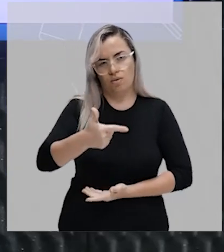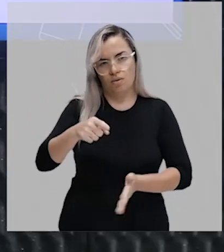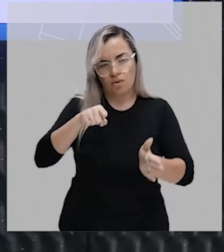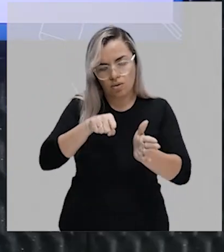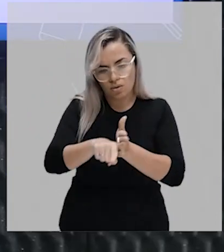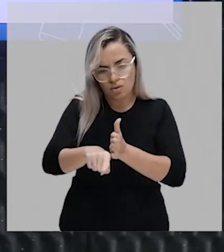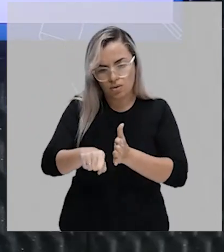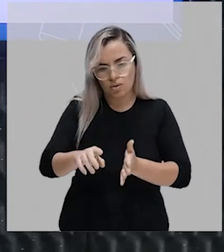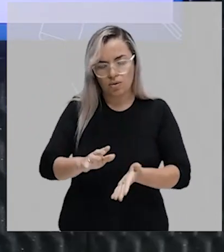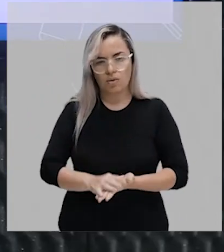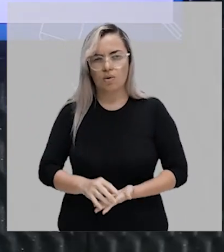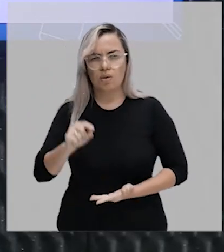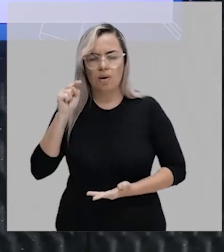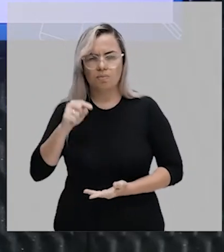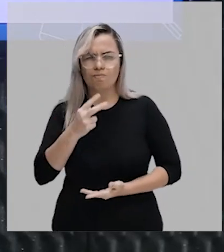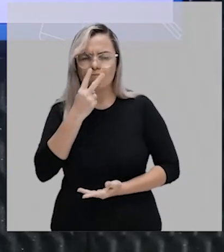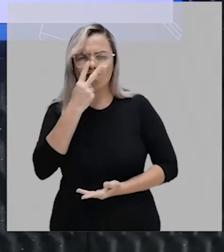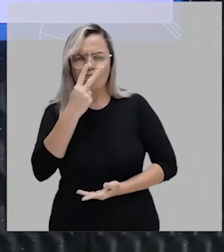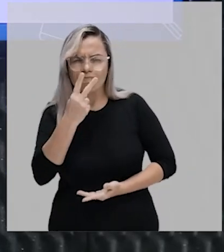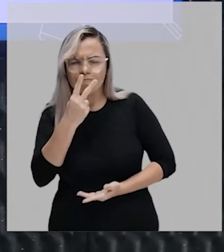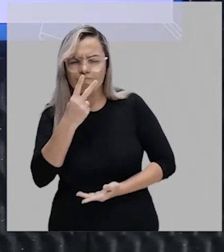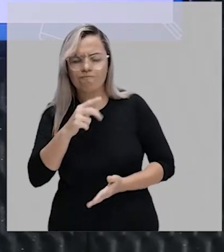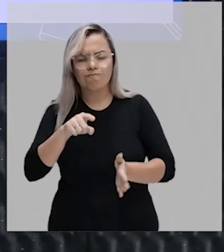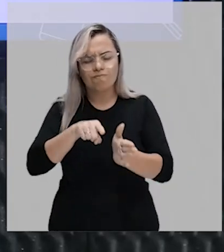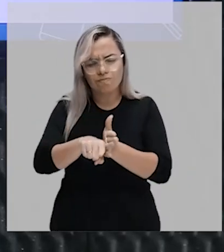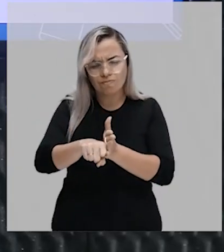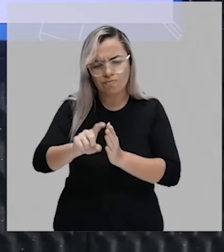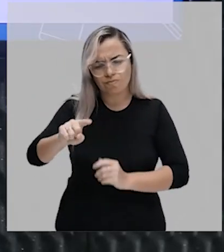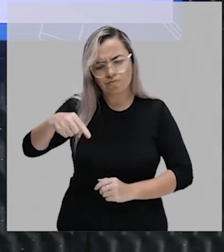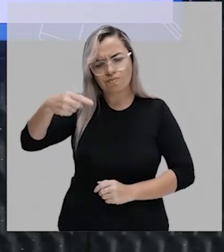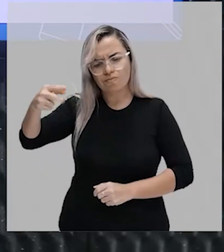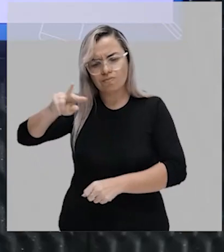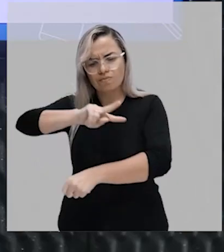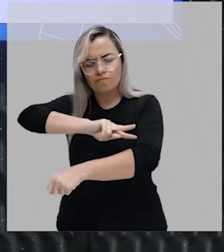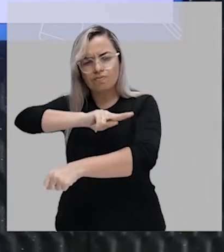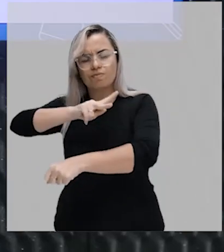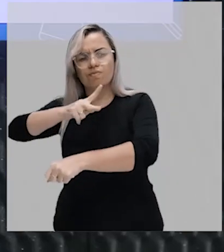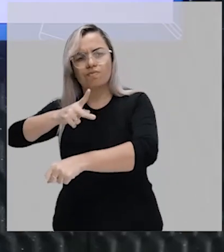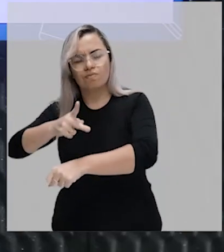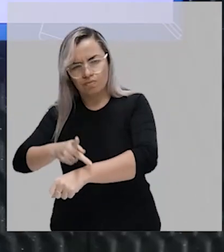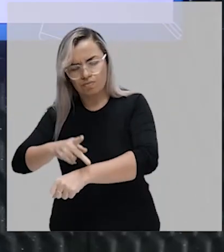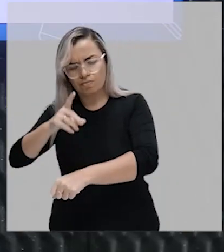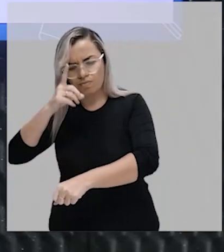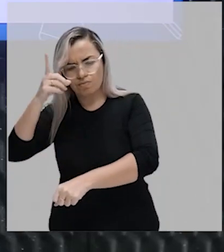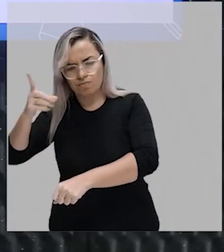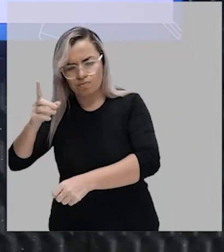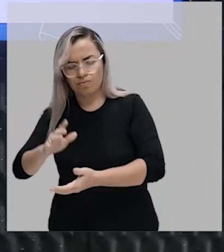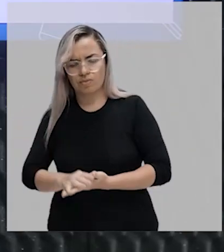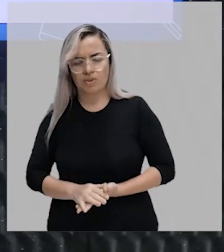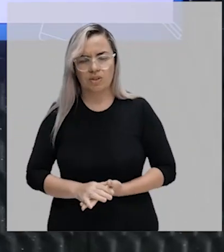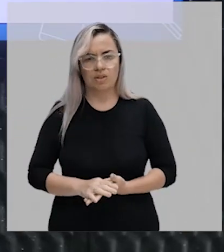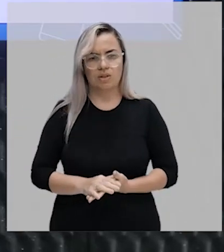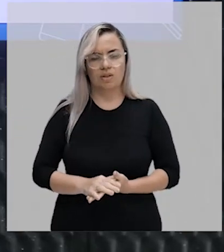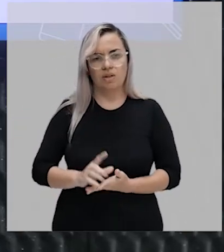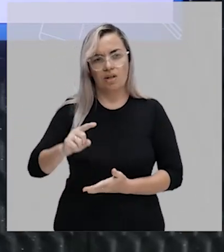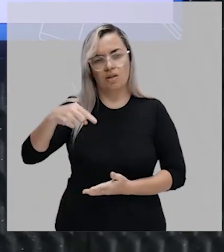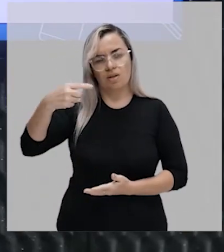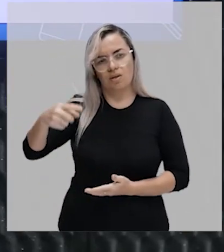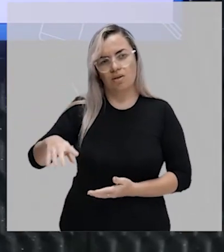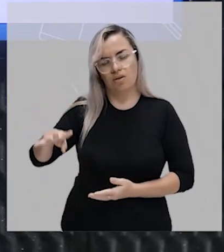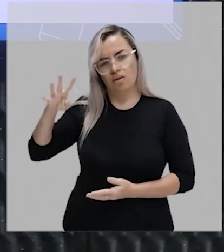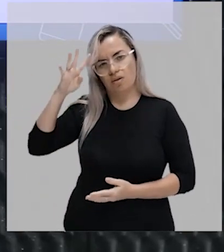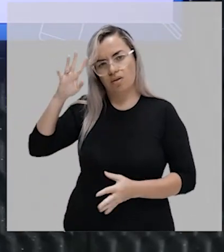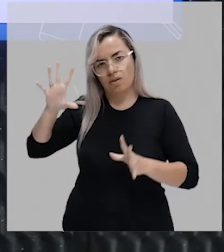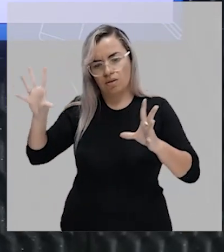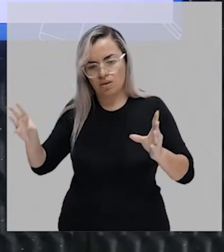você cria uma pergunta, e aí você cria uma hipótese, né? E aí depois você deduz, para